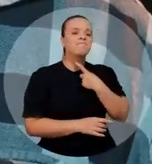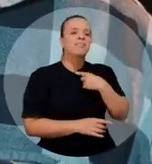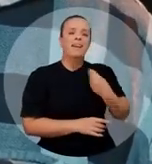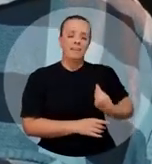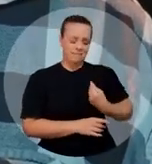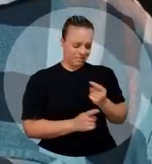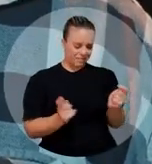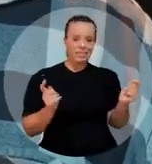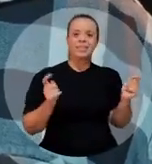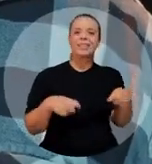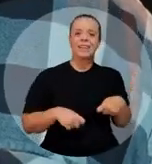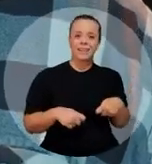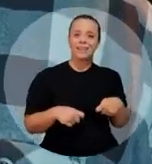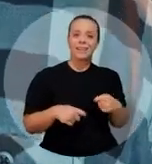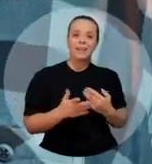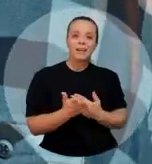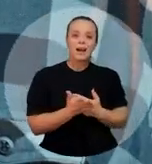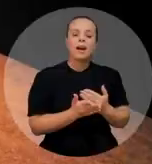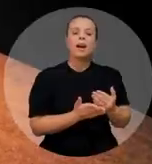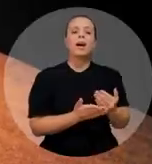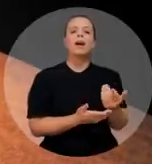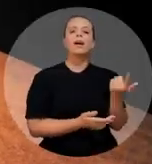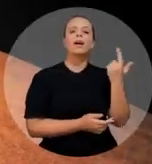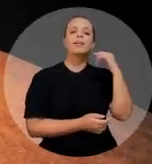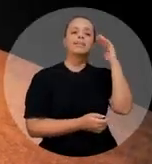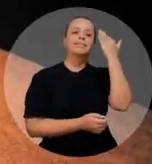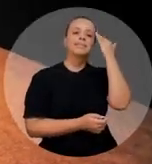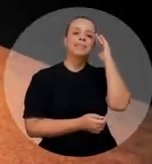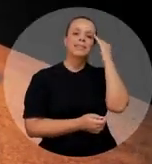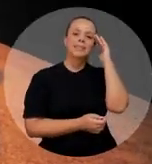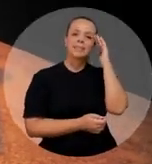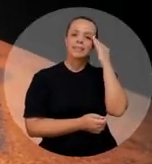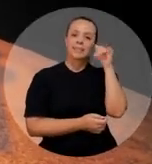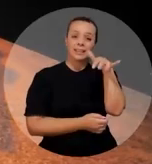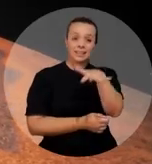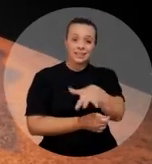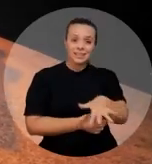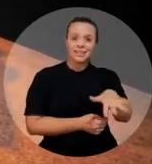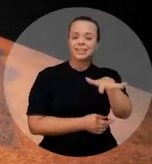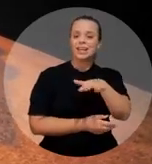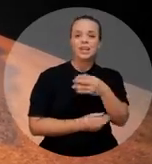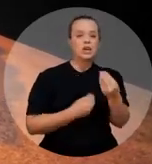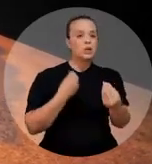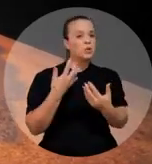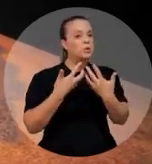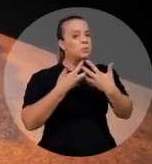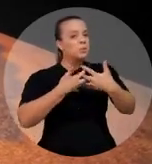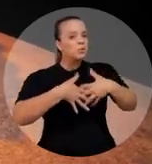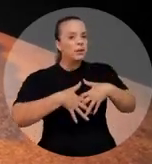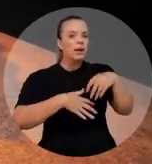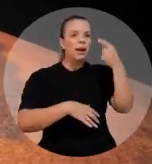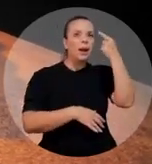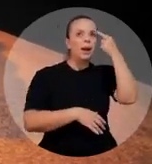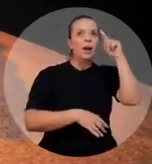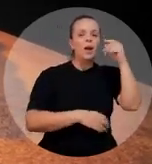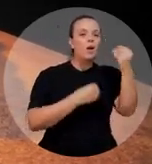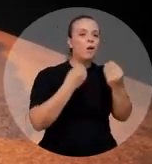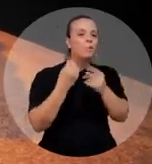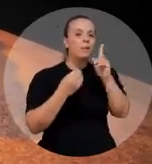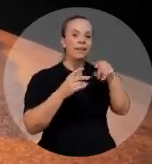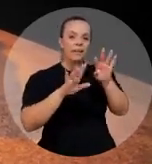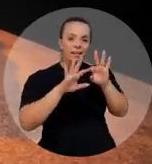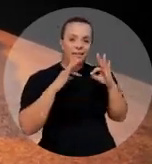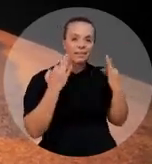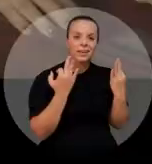e existir. Eu comecei a entender, ali dentro desse mundo drag, como que funciona o conceito